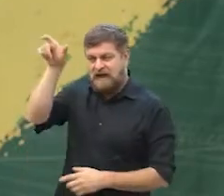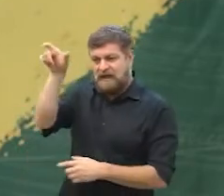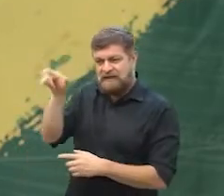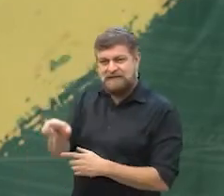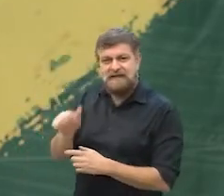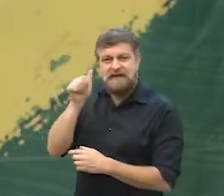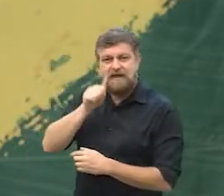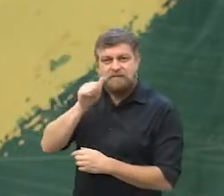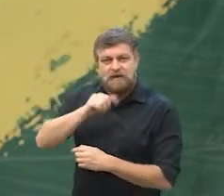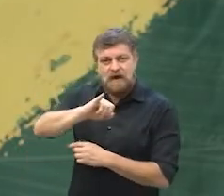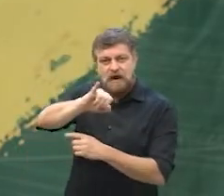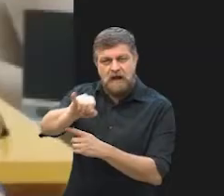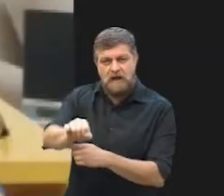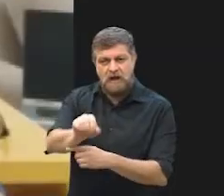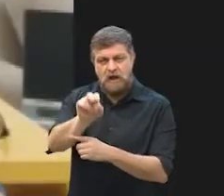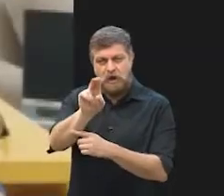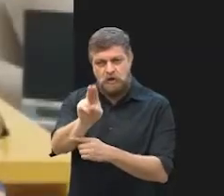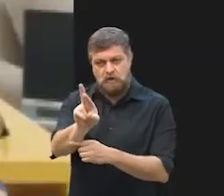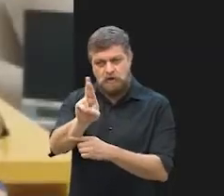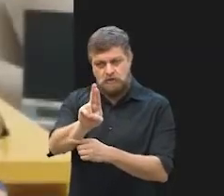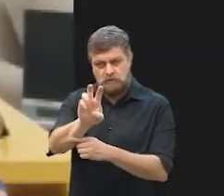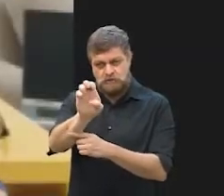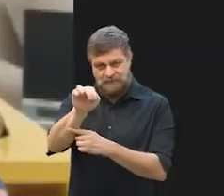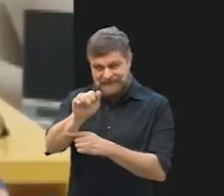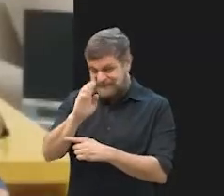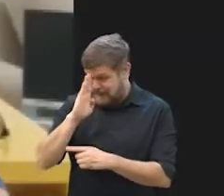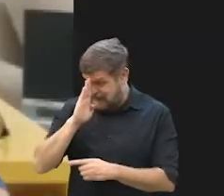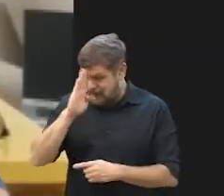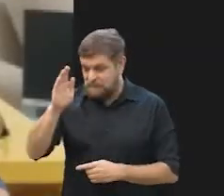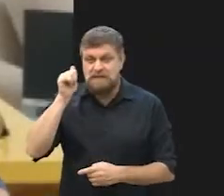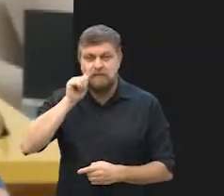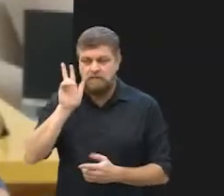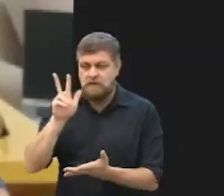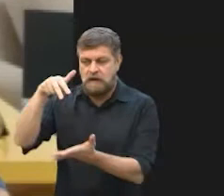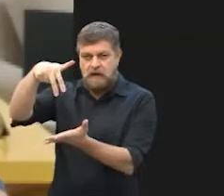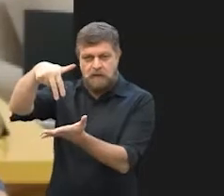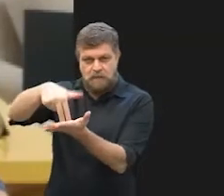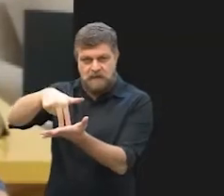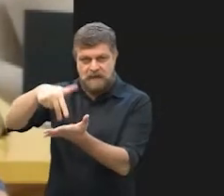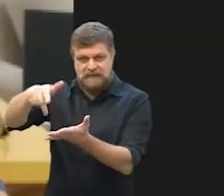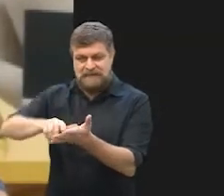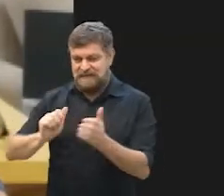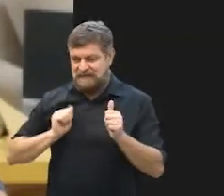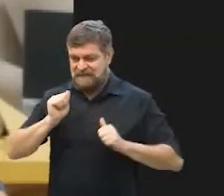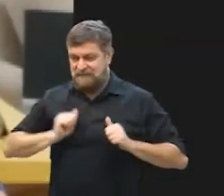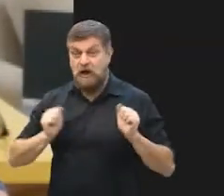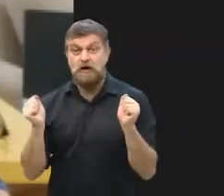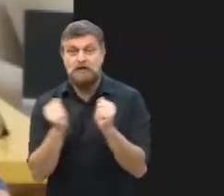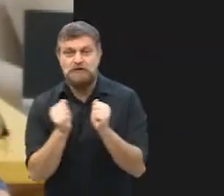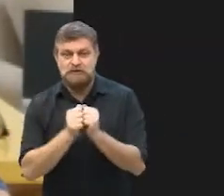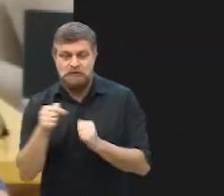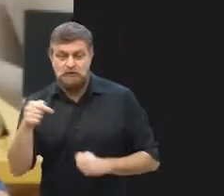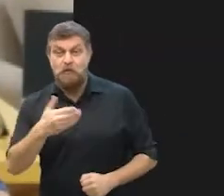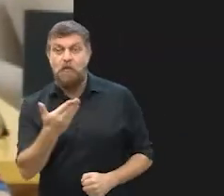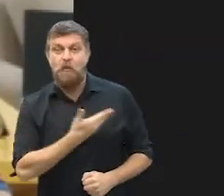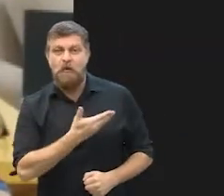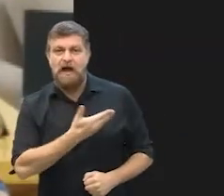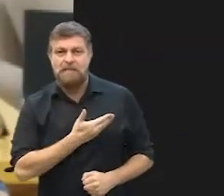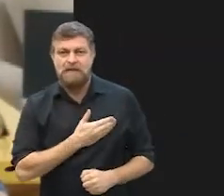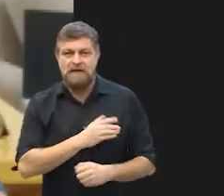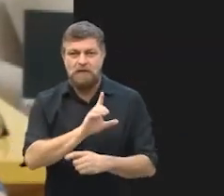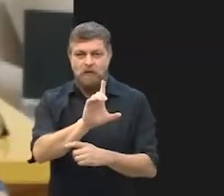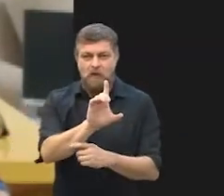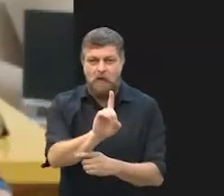Jurena? Jurena é a protagonista, né? Que vive suas aventuras com Davizinho, o seu melhor amigo e